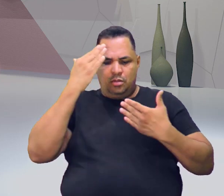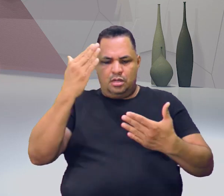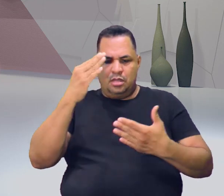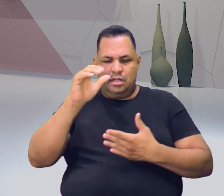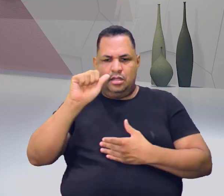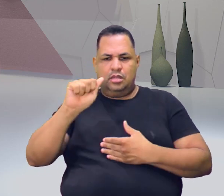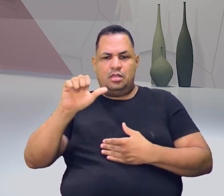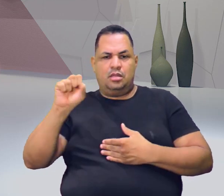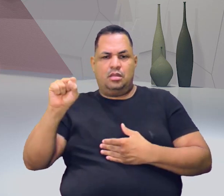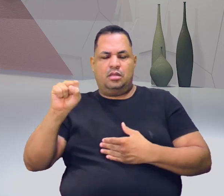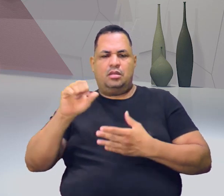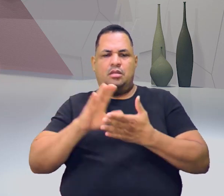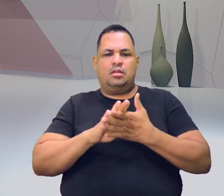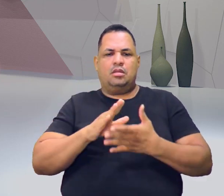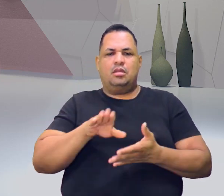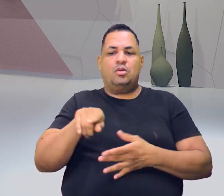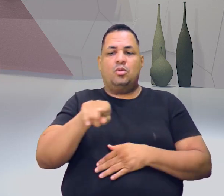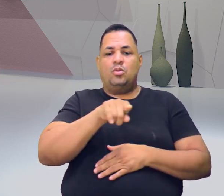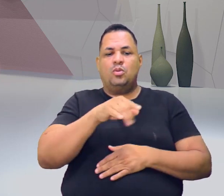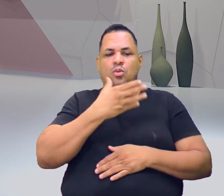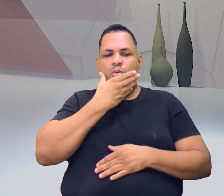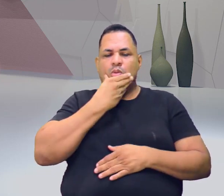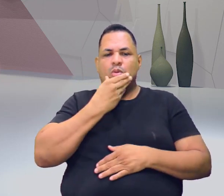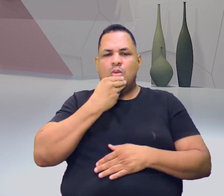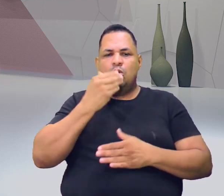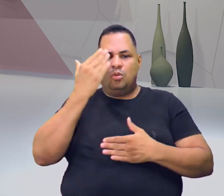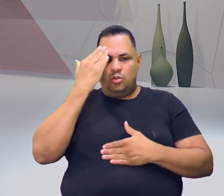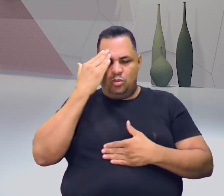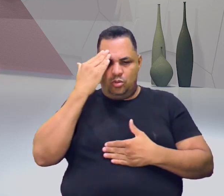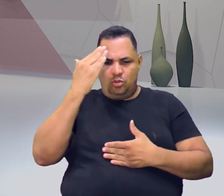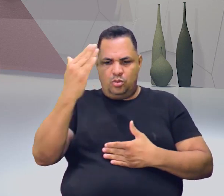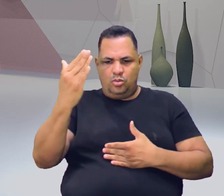obrigadas. Eles dizem, os amadinhos,